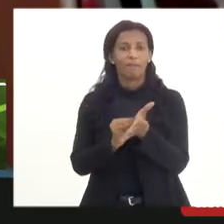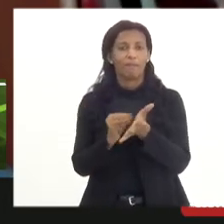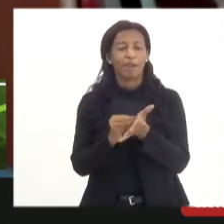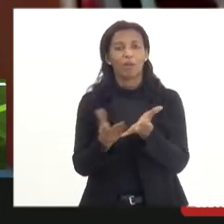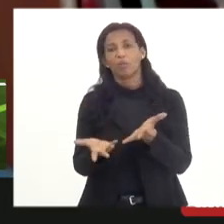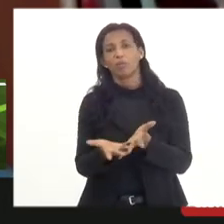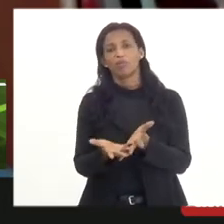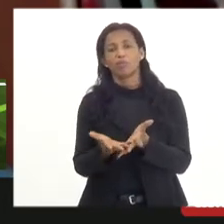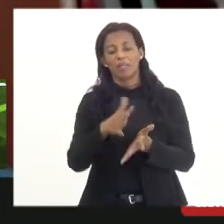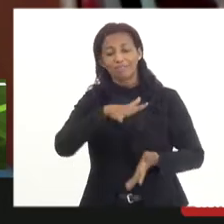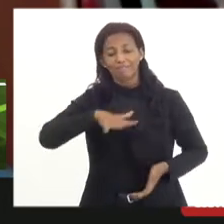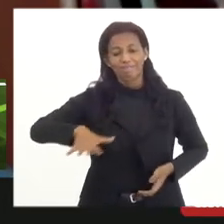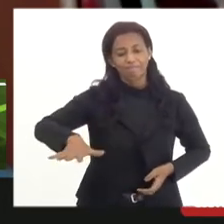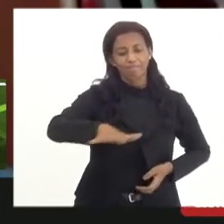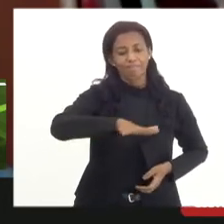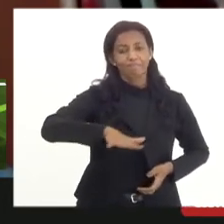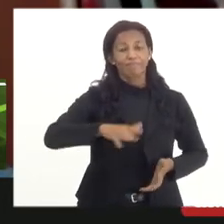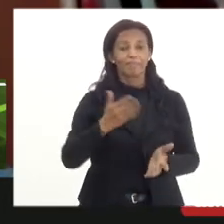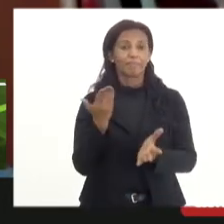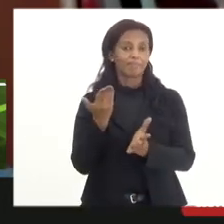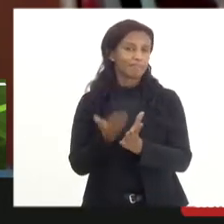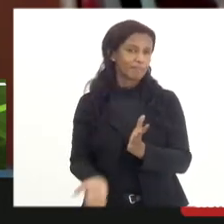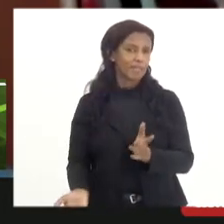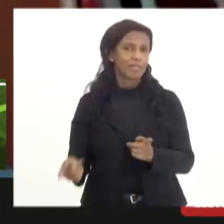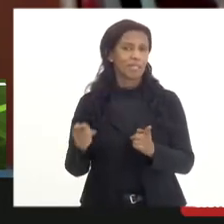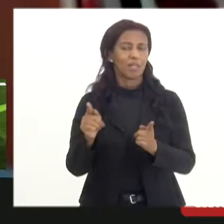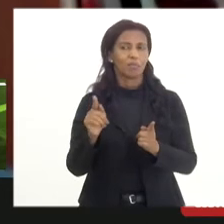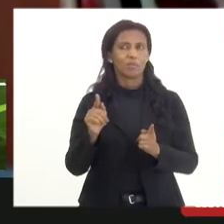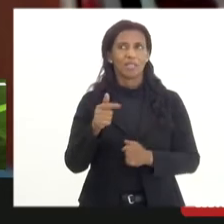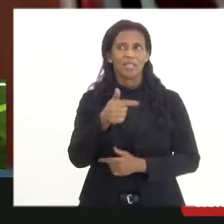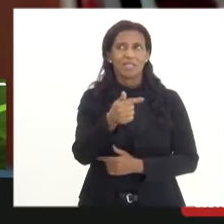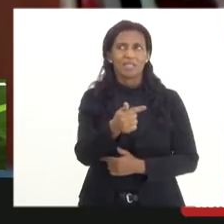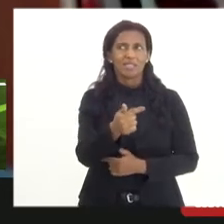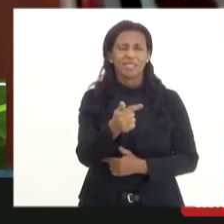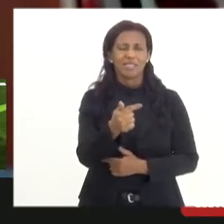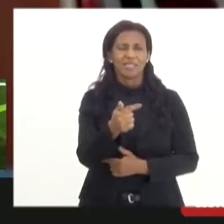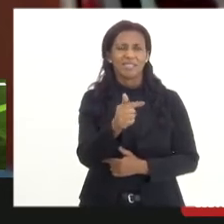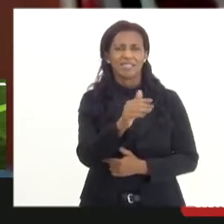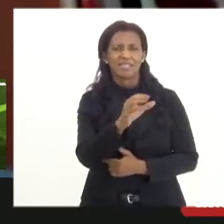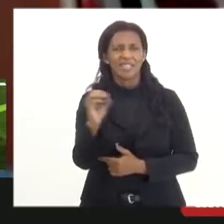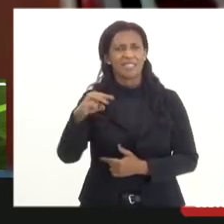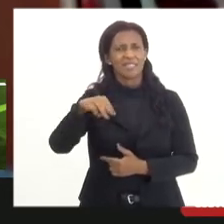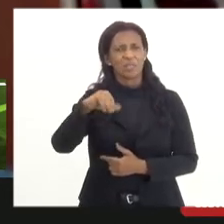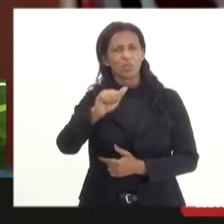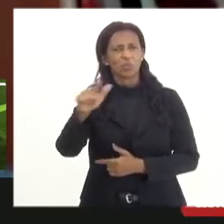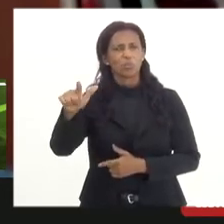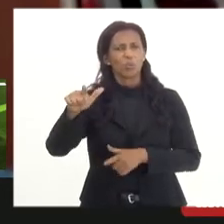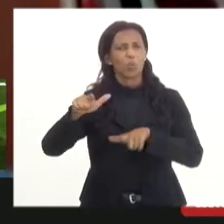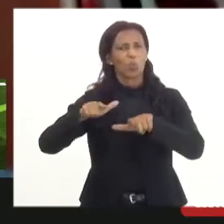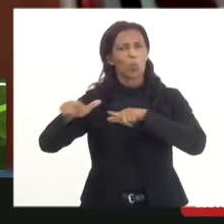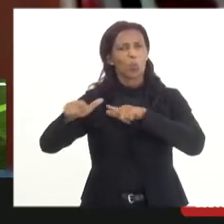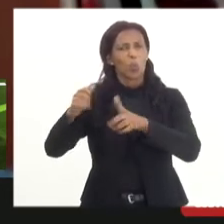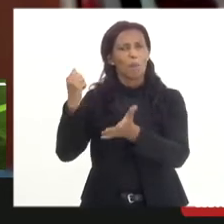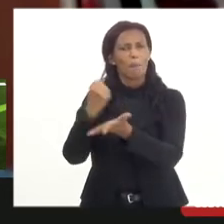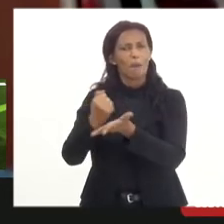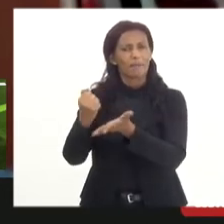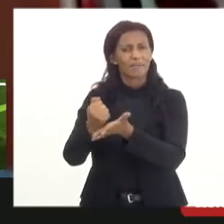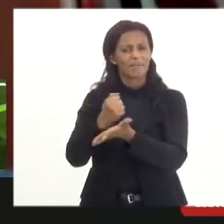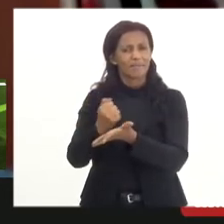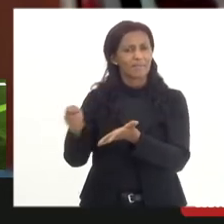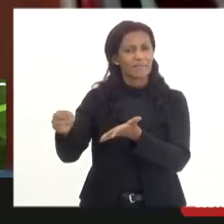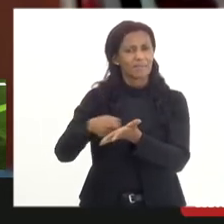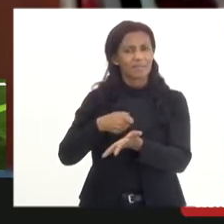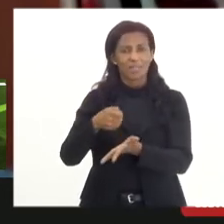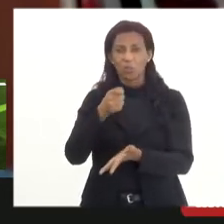discutir região. Perdemos cerca de 700 mil empregos carteira assinada de 2015 para cá.